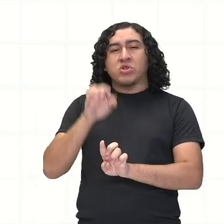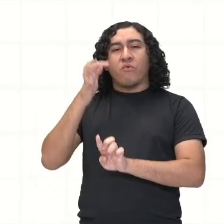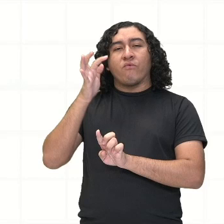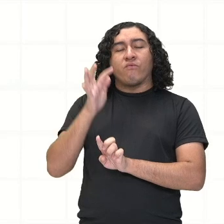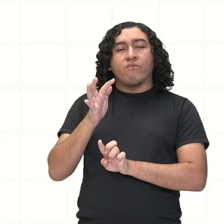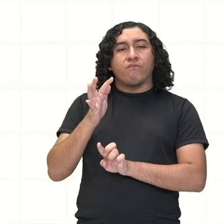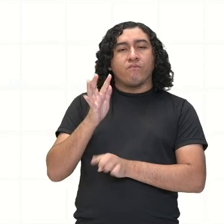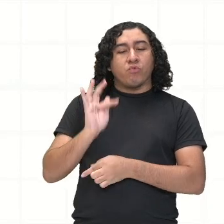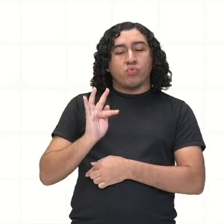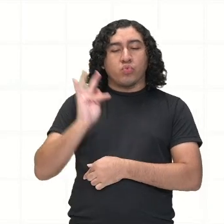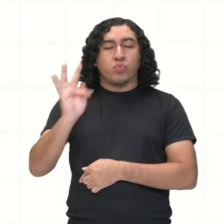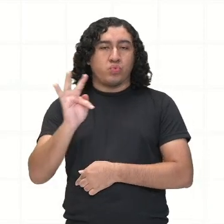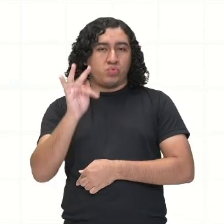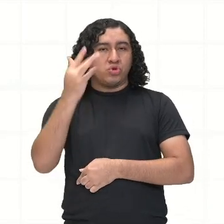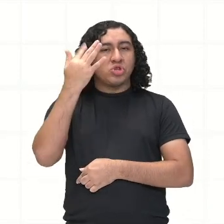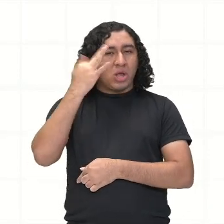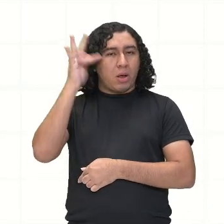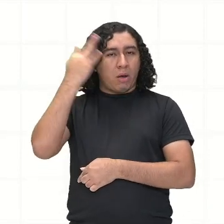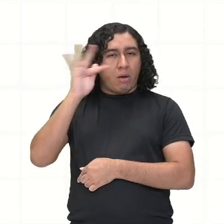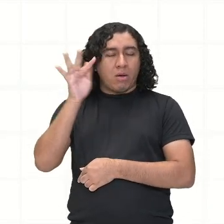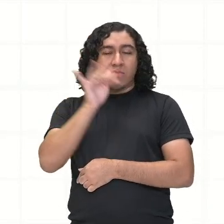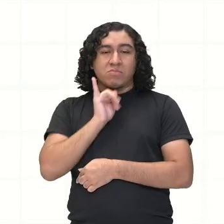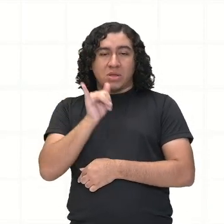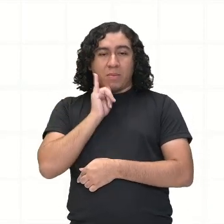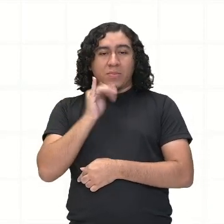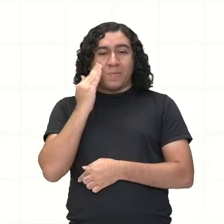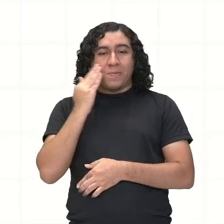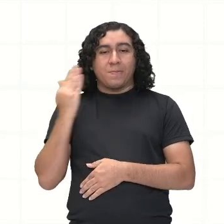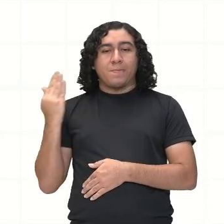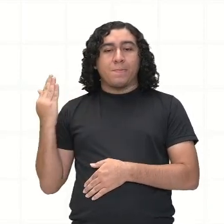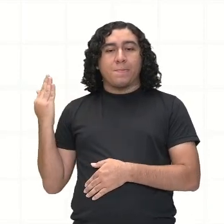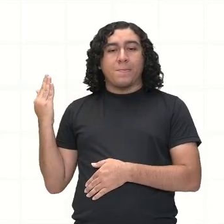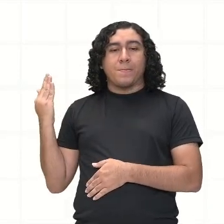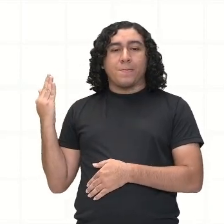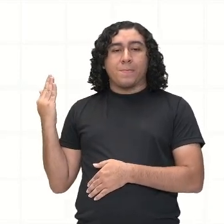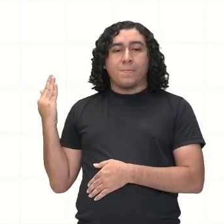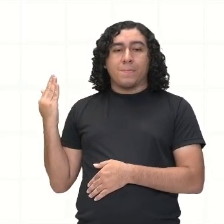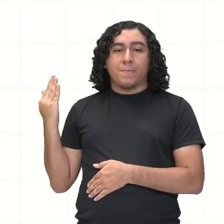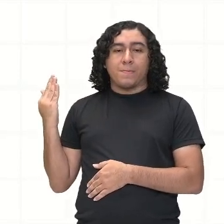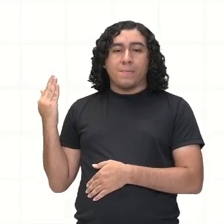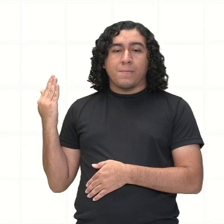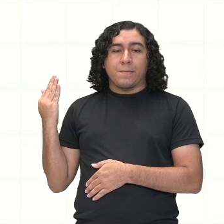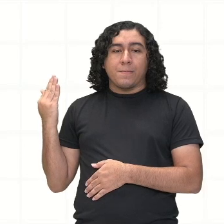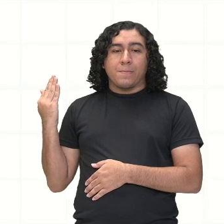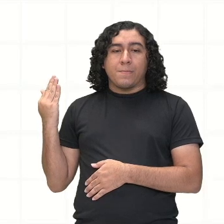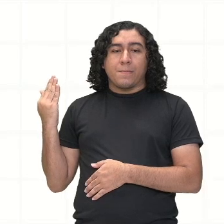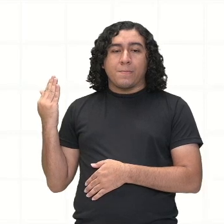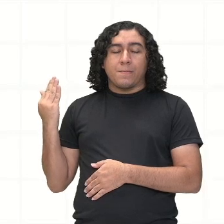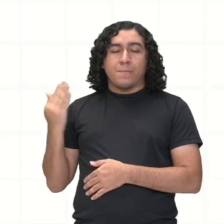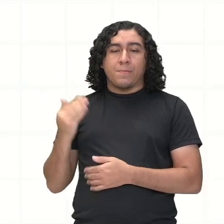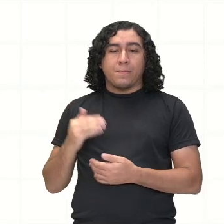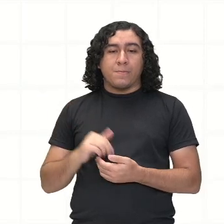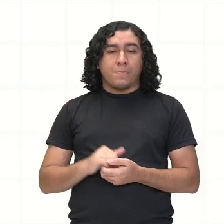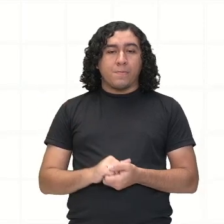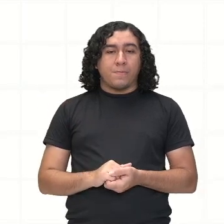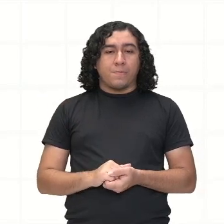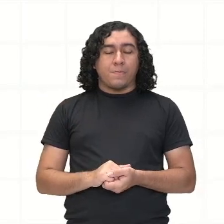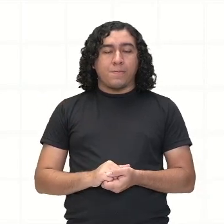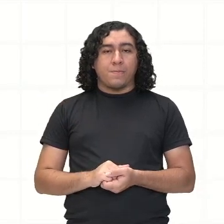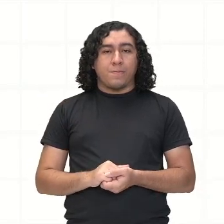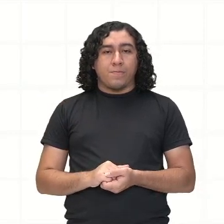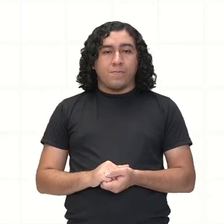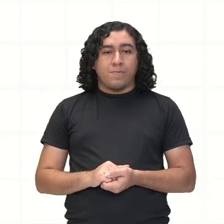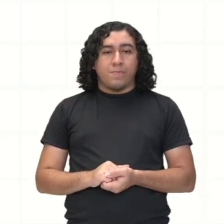futuros teóricos como Thomas Hobbes e John Locke, os iluministas franceses como Voltaire, Montesquieu,